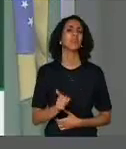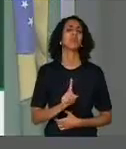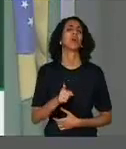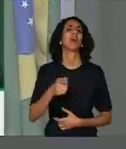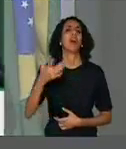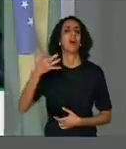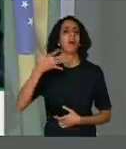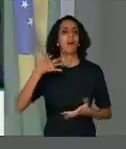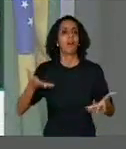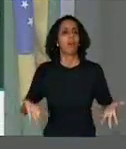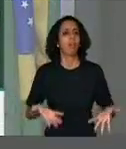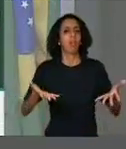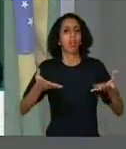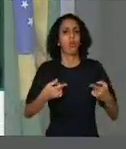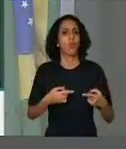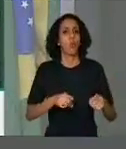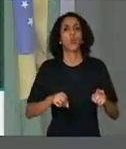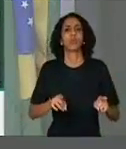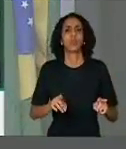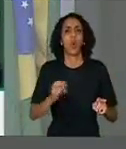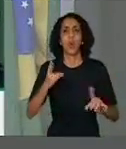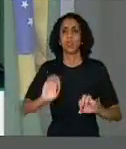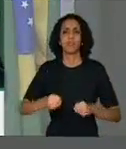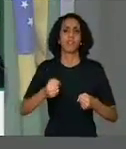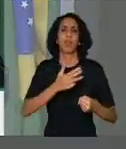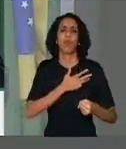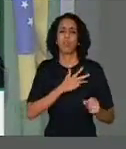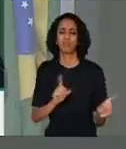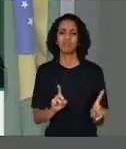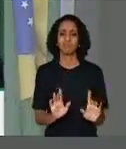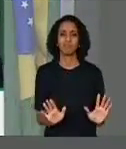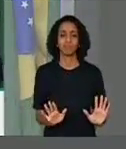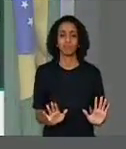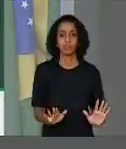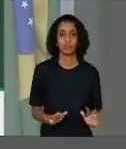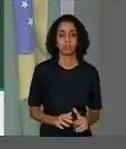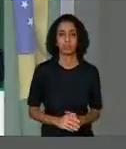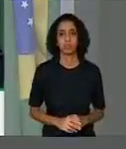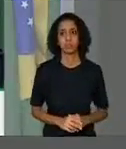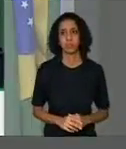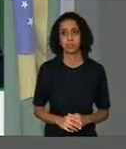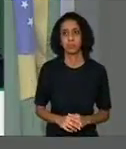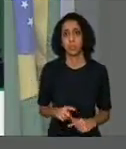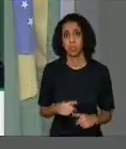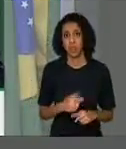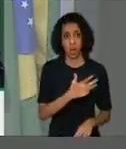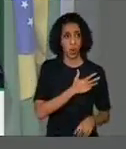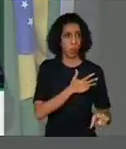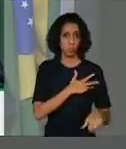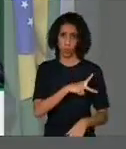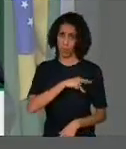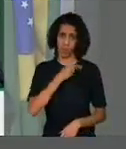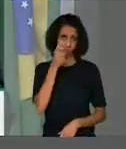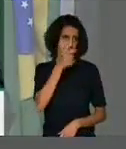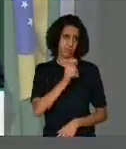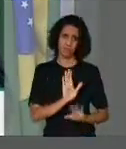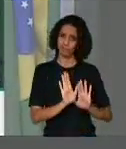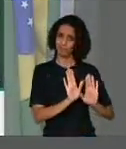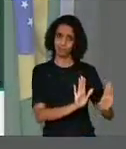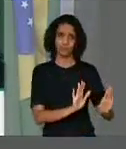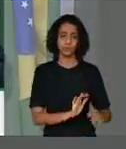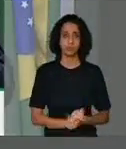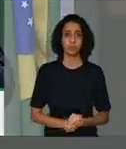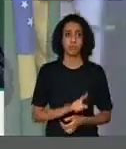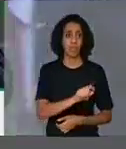ânimos para ataque, nem muito menos para a defesa de Lula. Até porque ele não merece a minha atenção, presidente. É